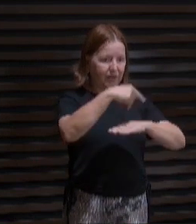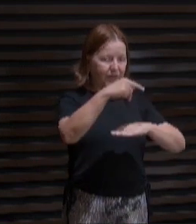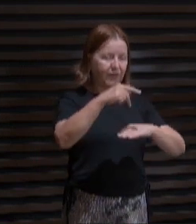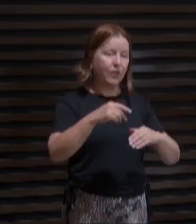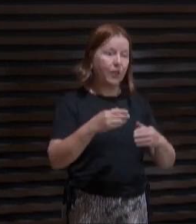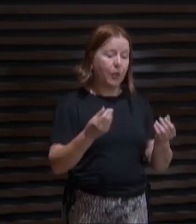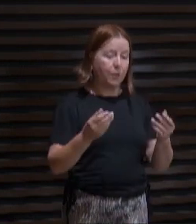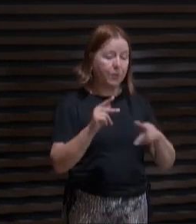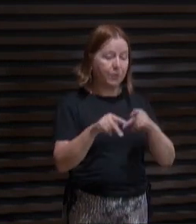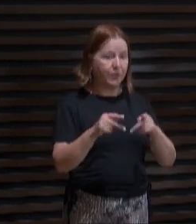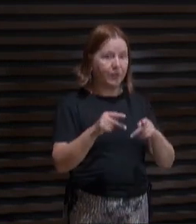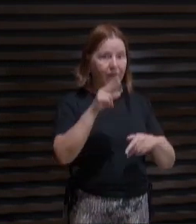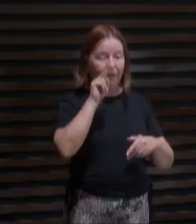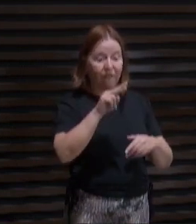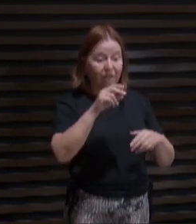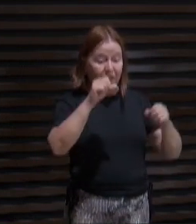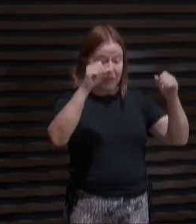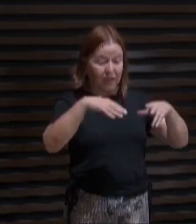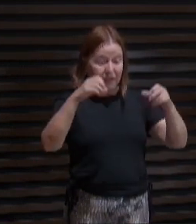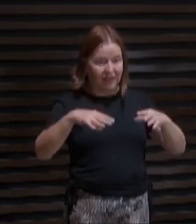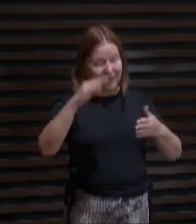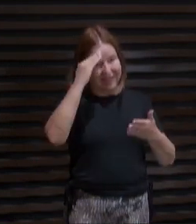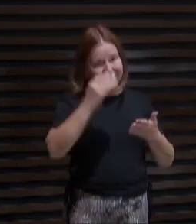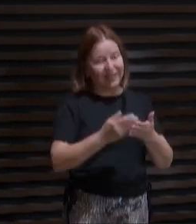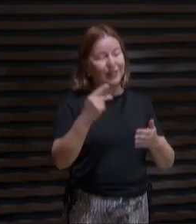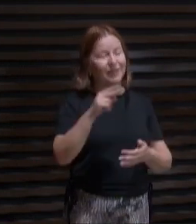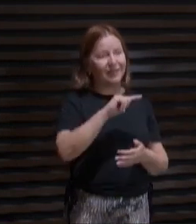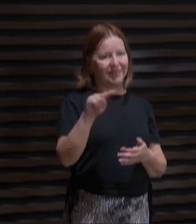os sinais que ele fazia, creram no seu nome.